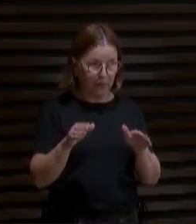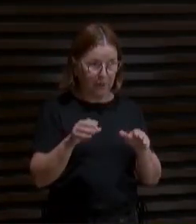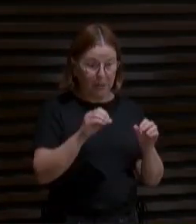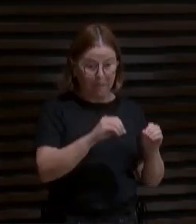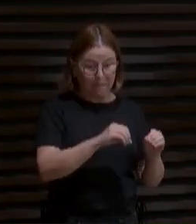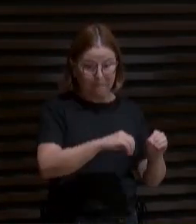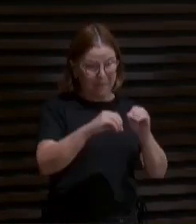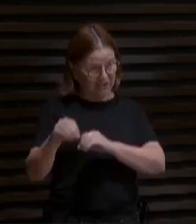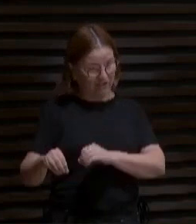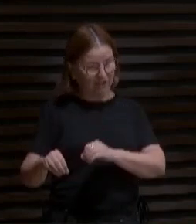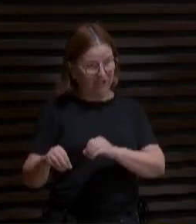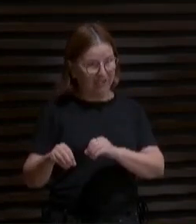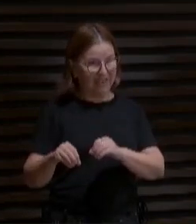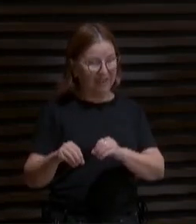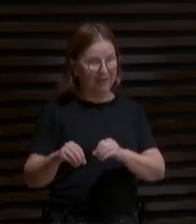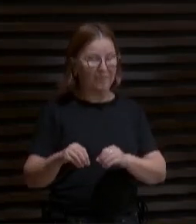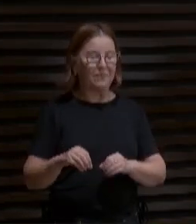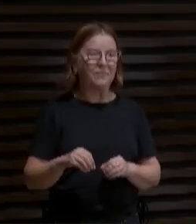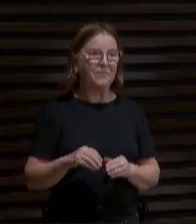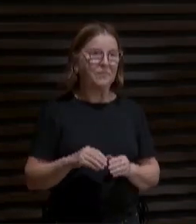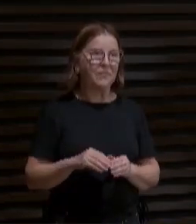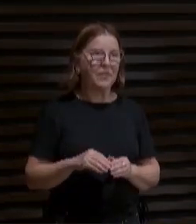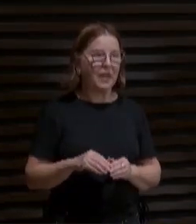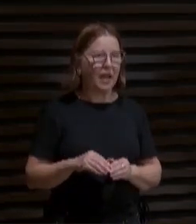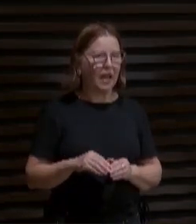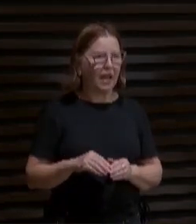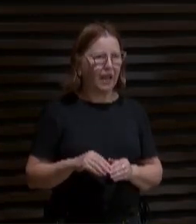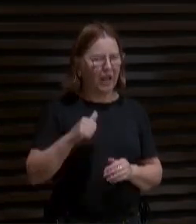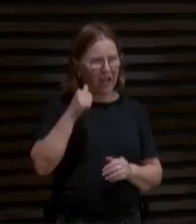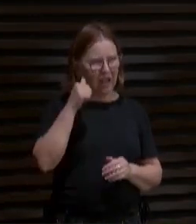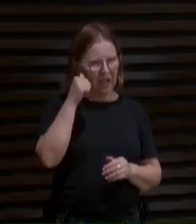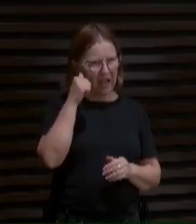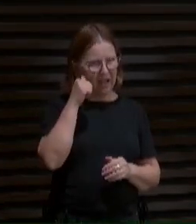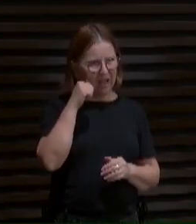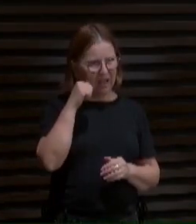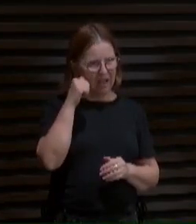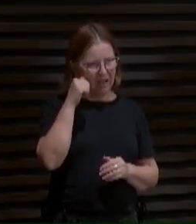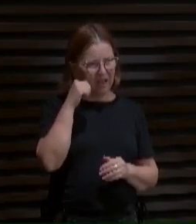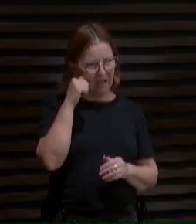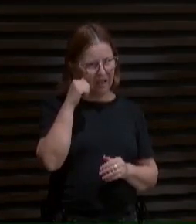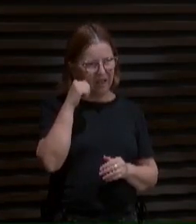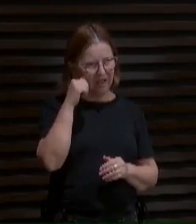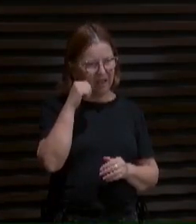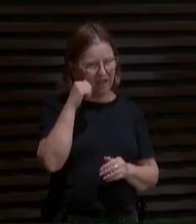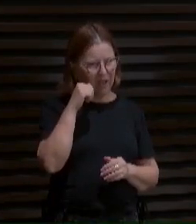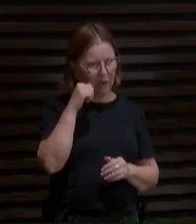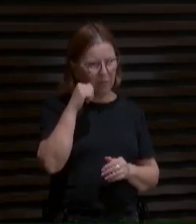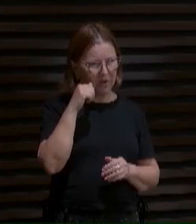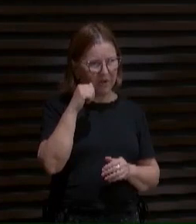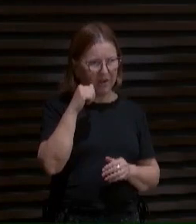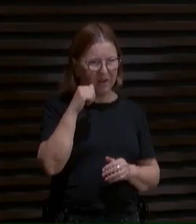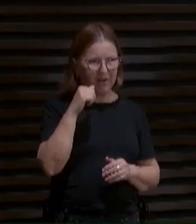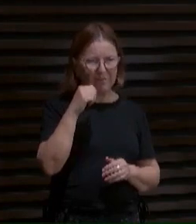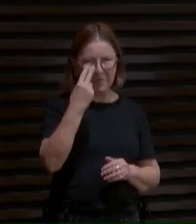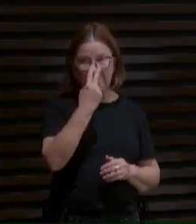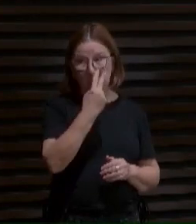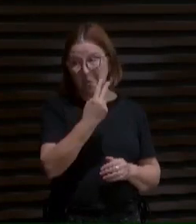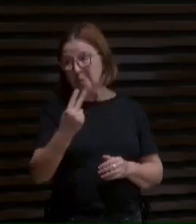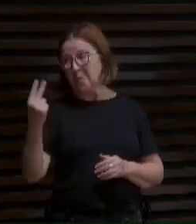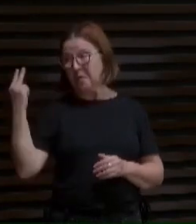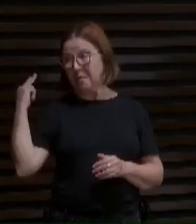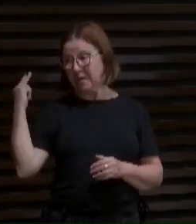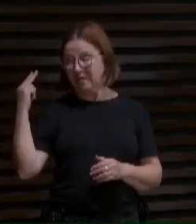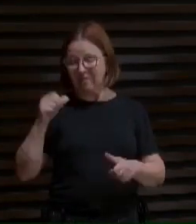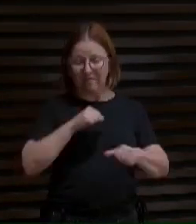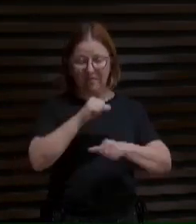A mulher não aguentou, já estava tão impregnada naquela cultura, que olhou para trás e virou uma